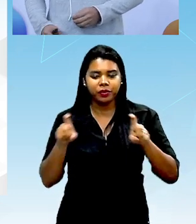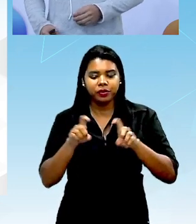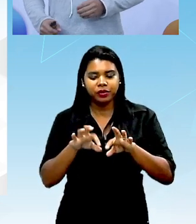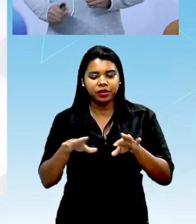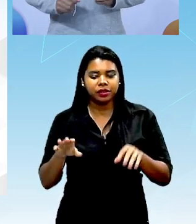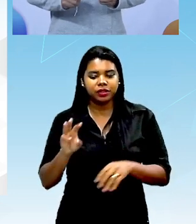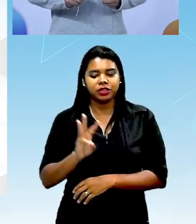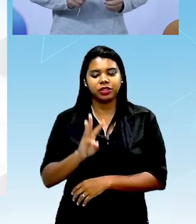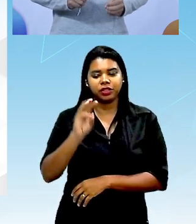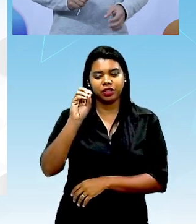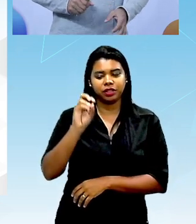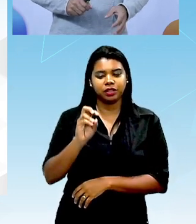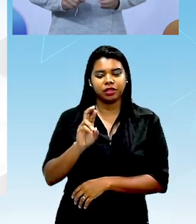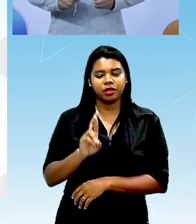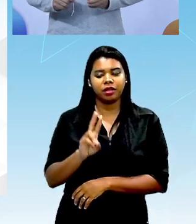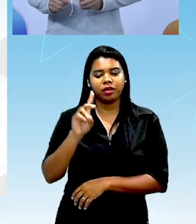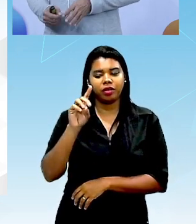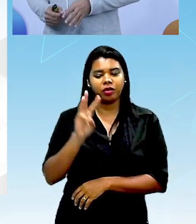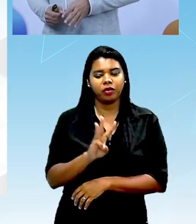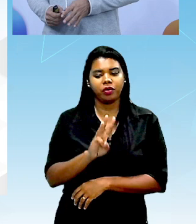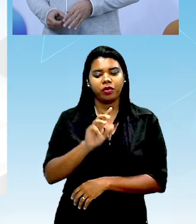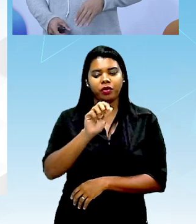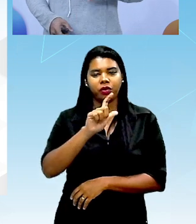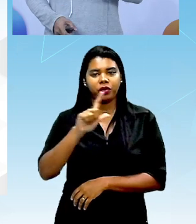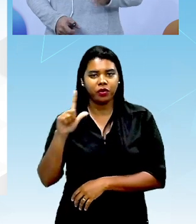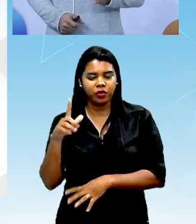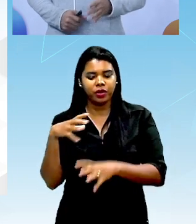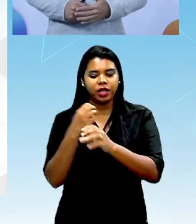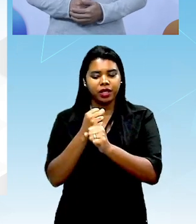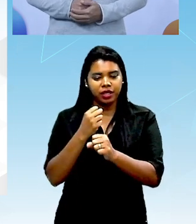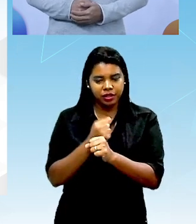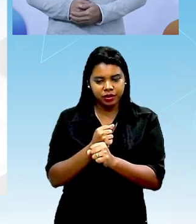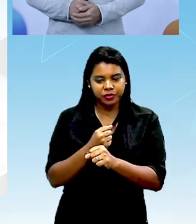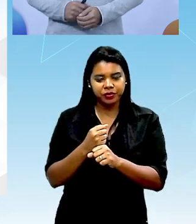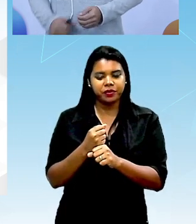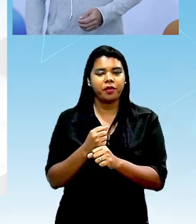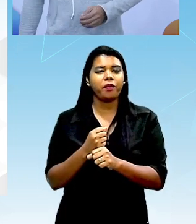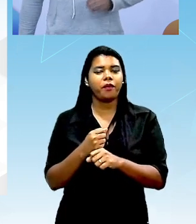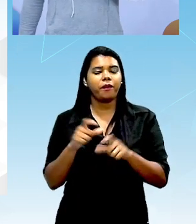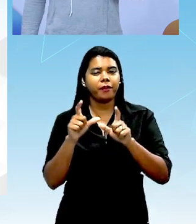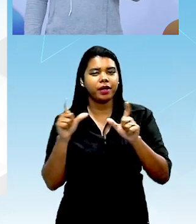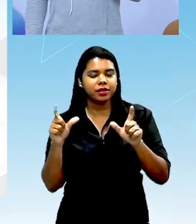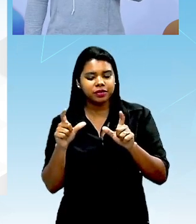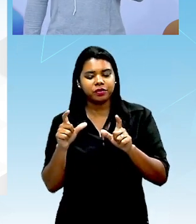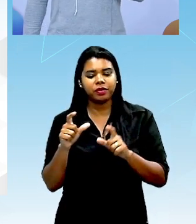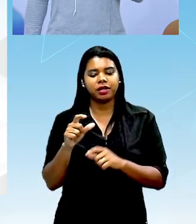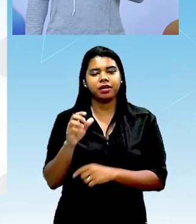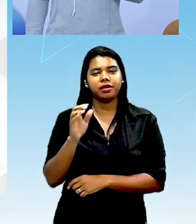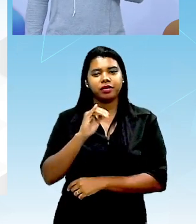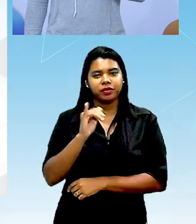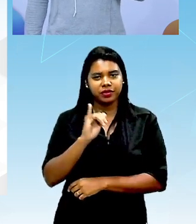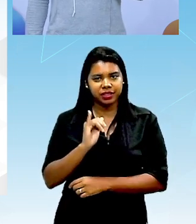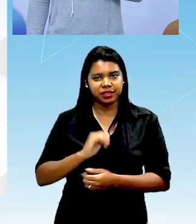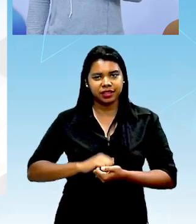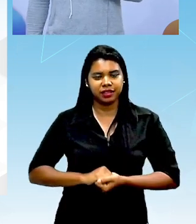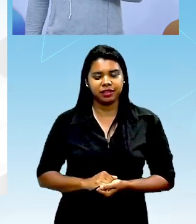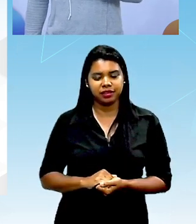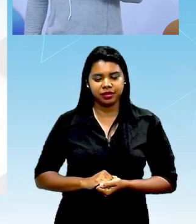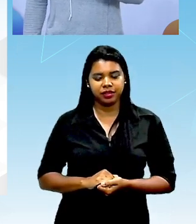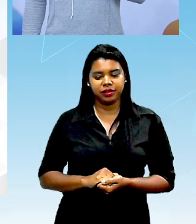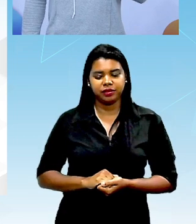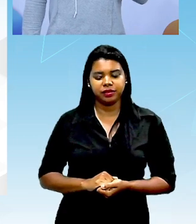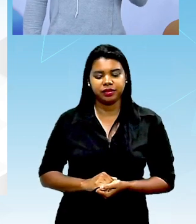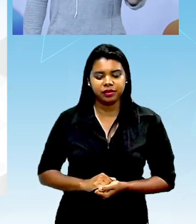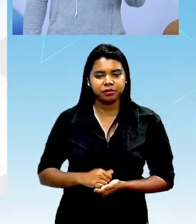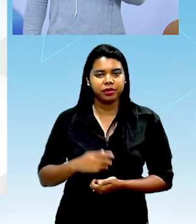WordWall e coloca lá soma dos ângulos internos que você vai acessar essas plataformas. Presta bem atenção, na parte de baixo